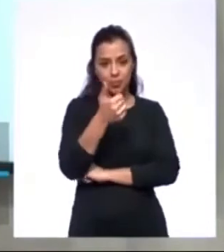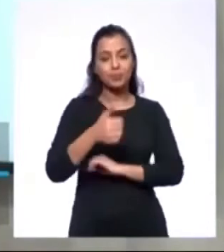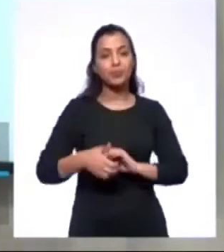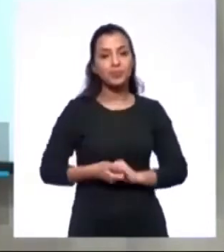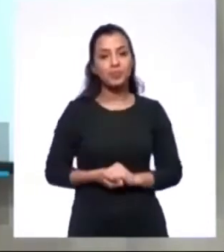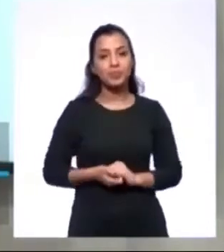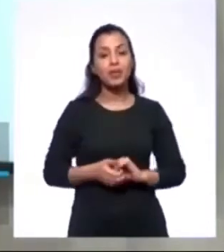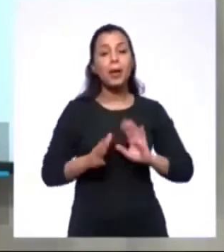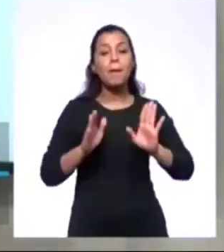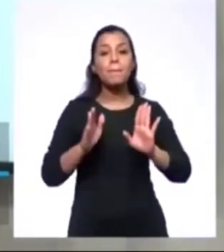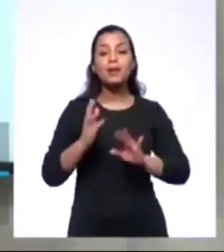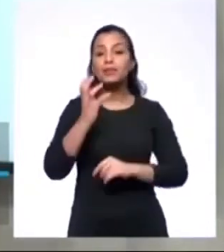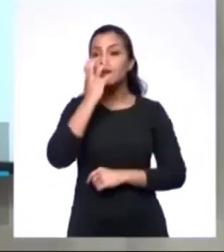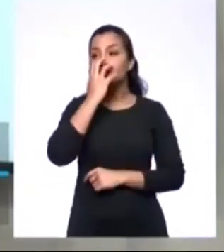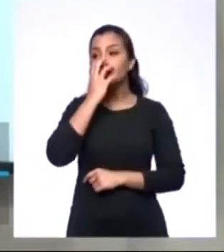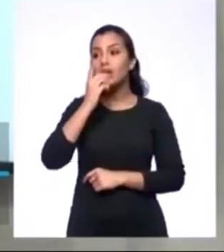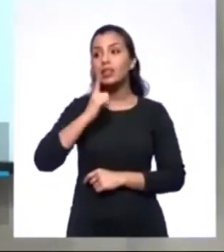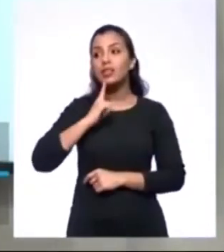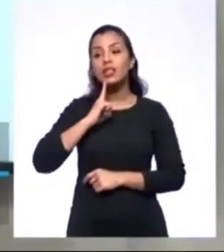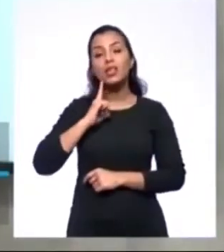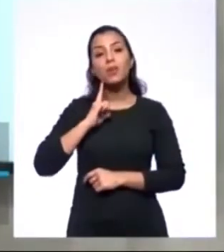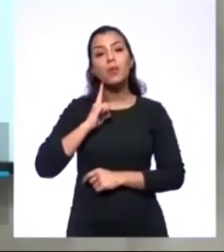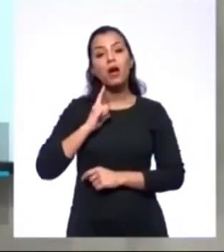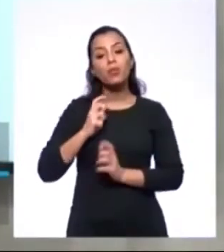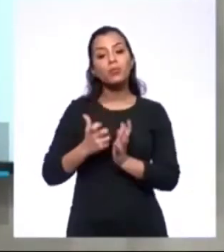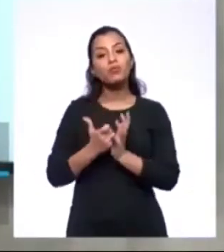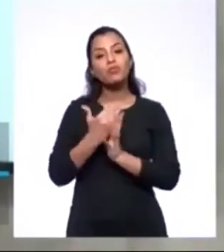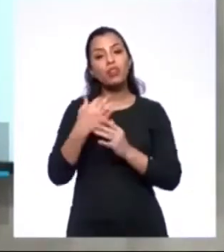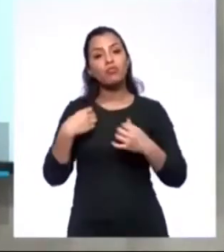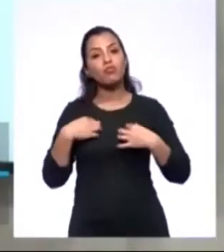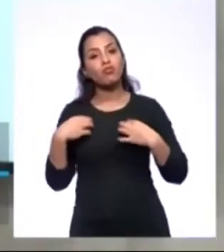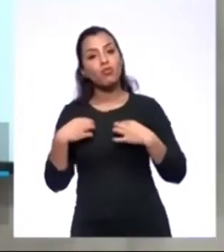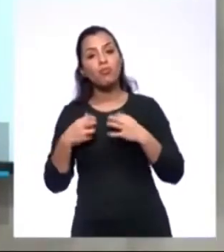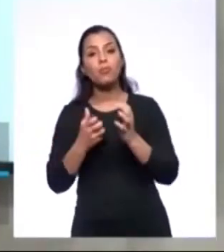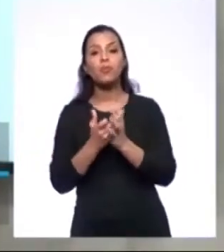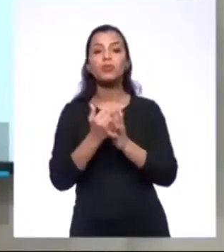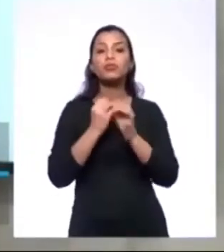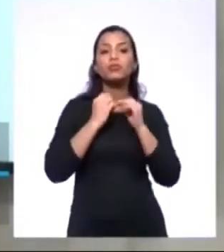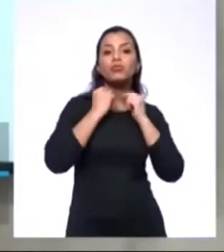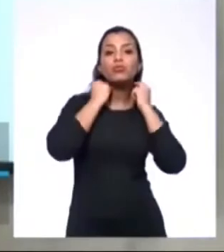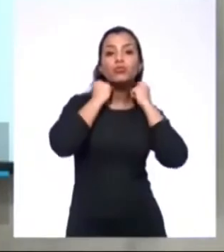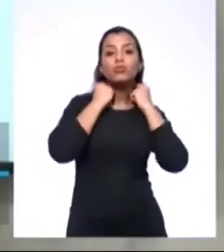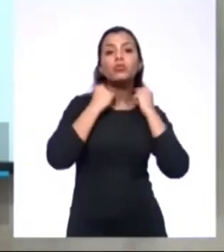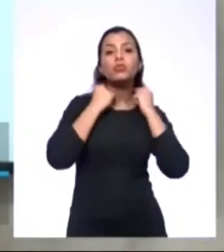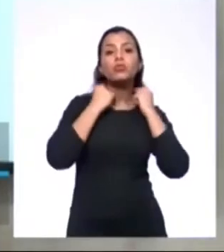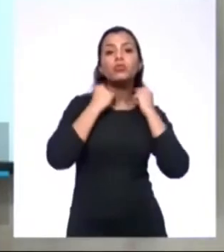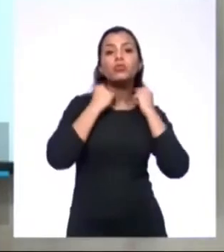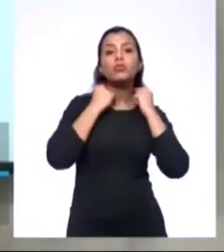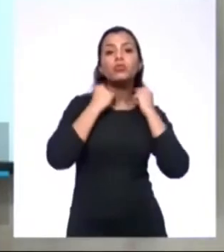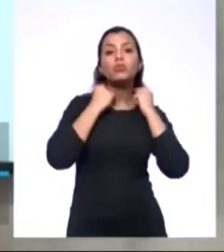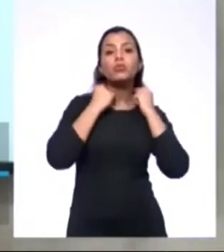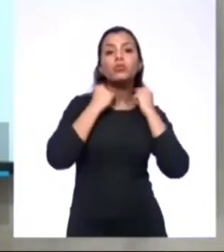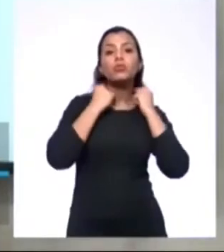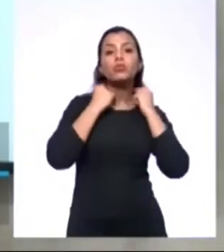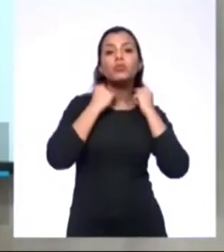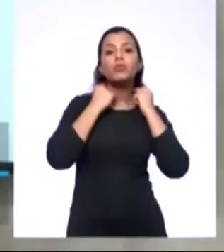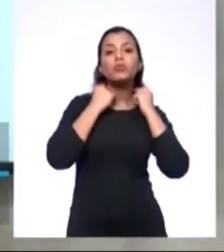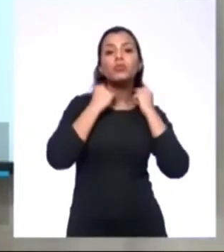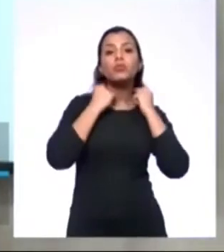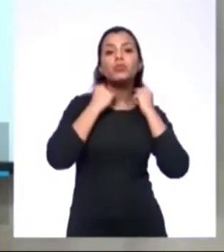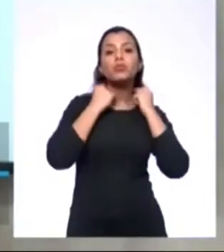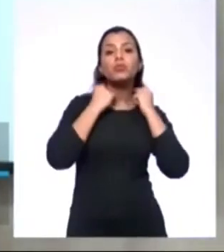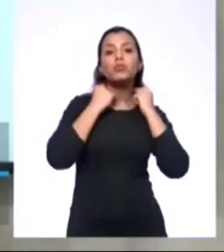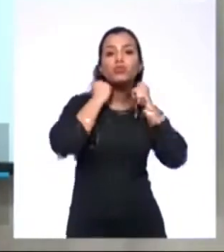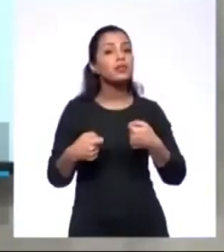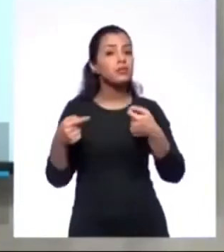e uma quantidade de 3 coleiras disponíveis bom então o que que a gente tem que fazer junção da dupla